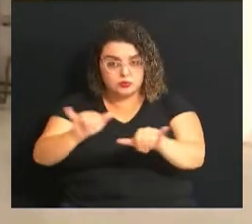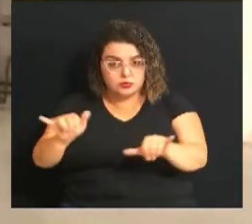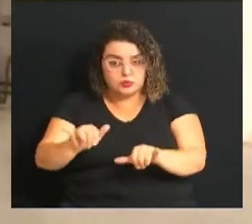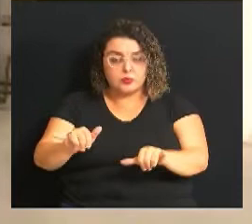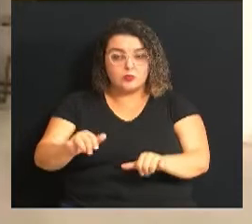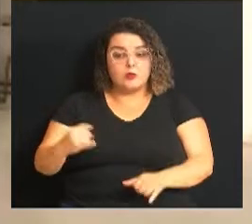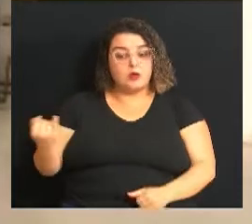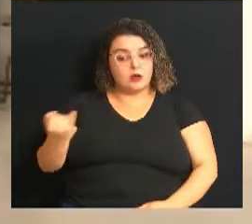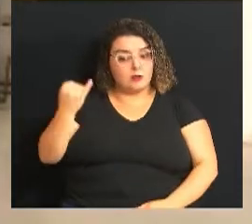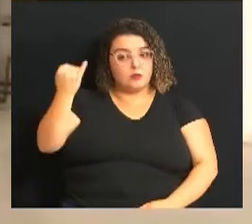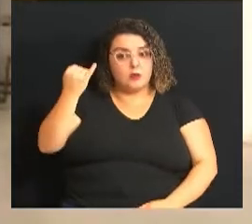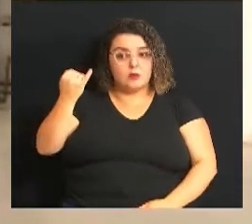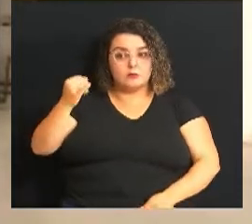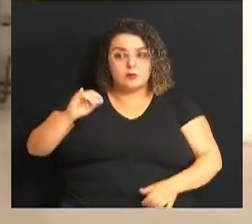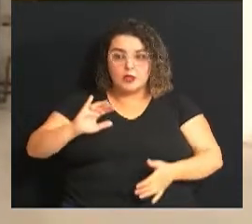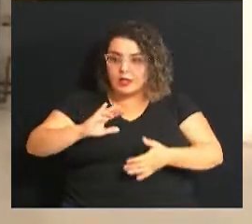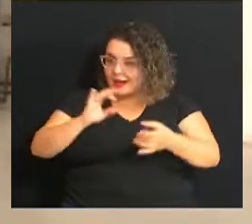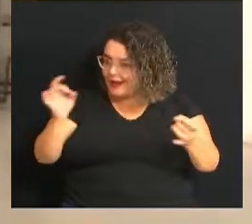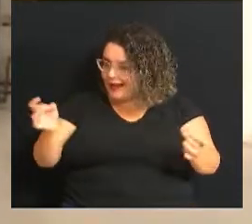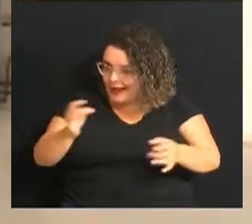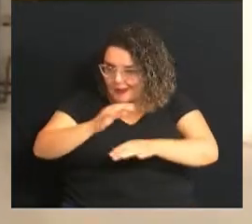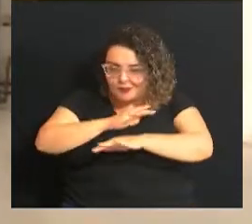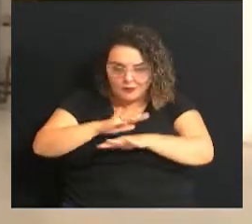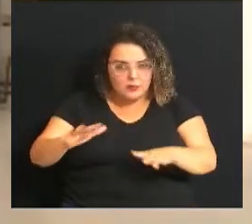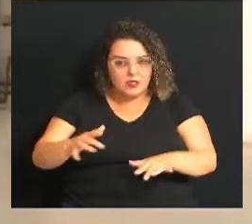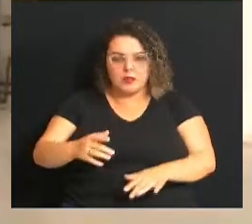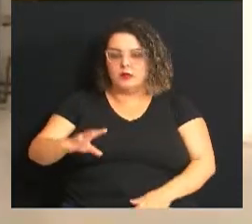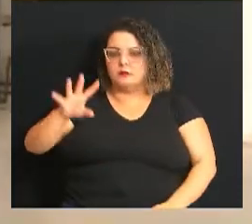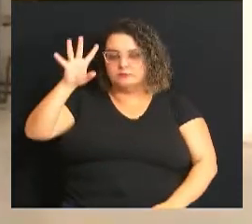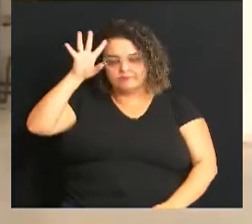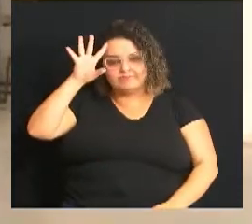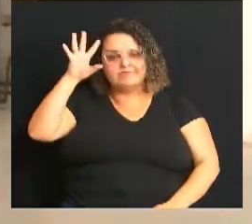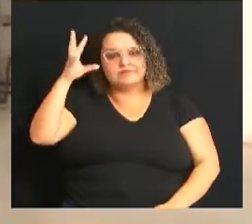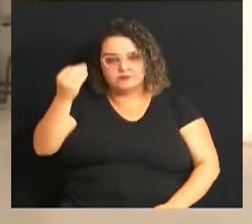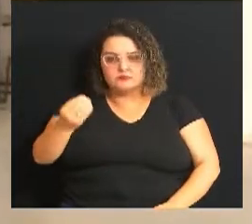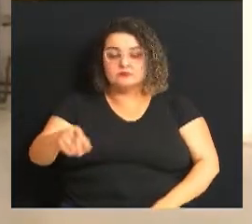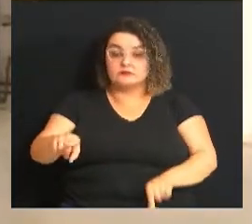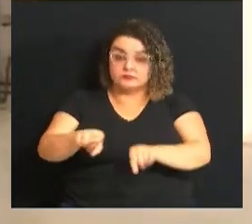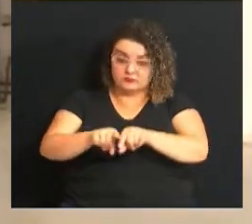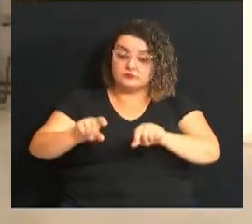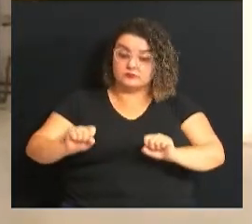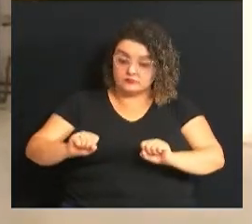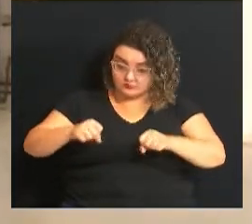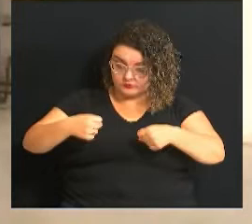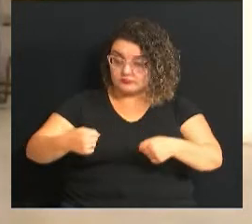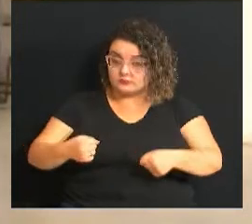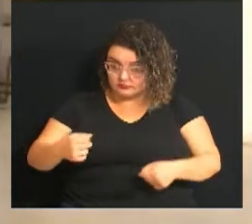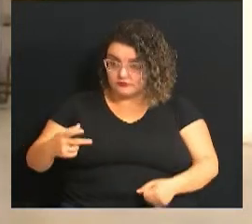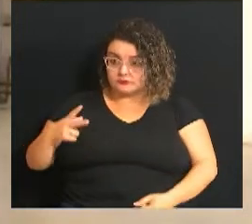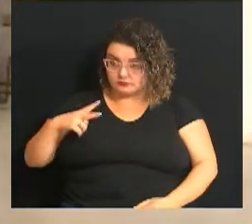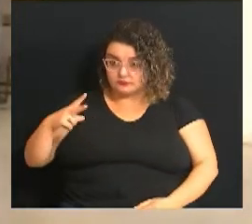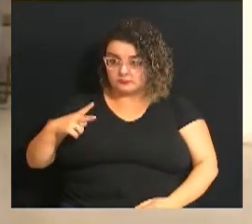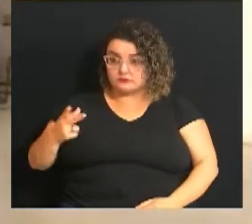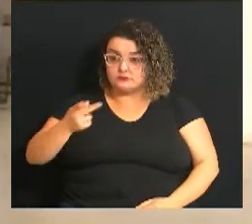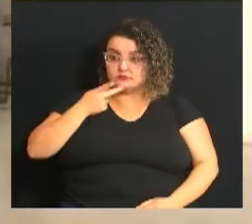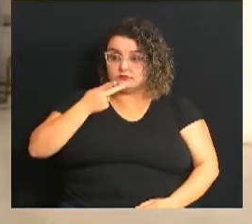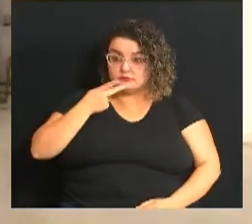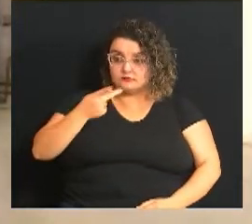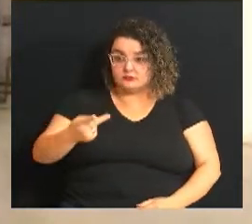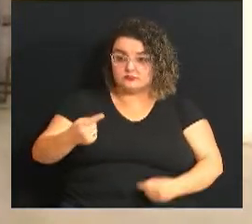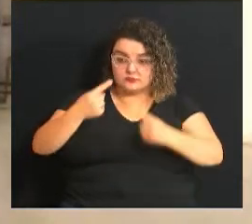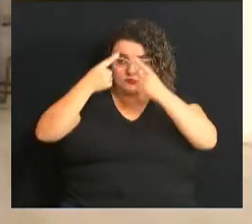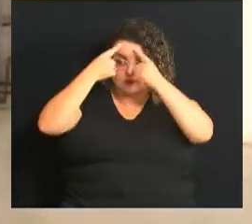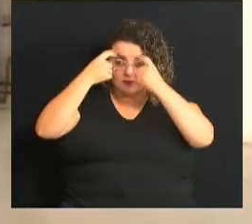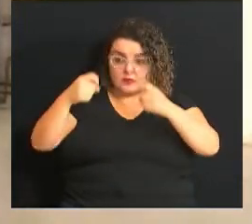com todas as nossas forças por meio de conhecimento e também de defesa pessoal, a gente vai falar sobre isso daqui a pouco, a violência